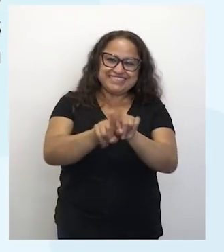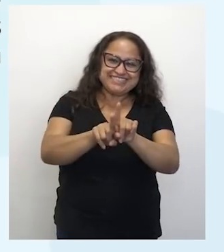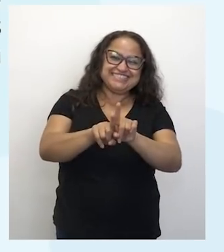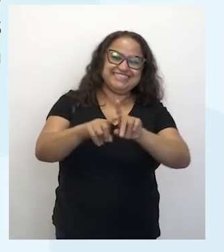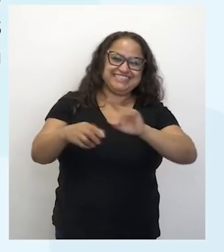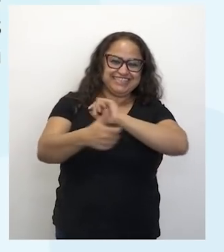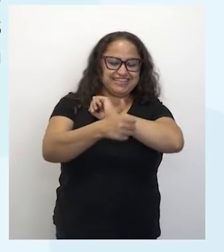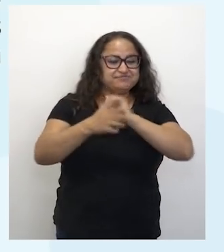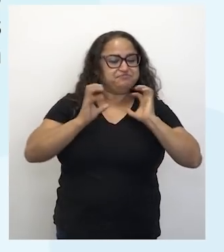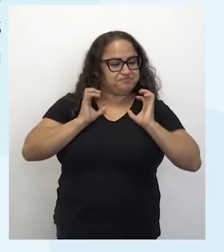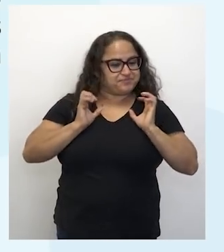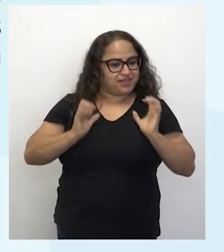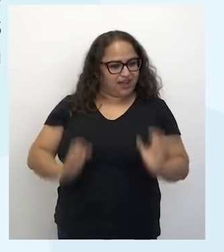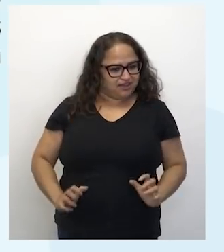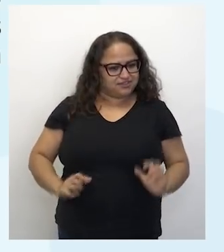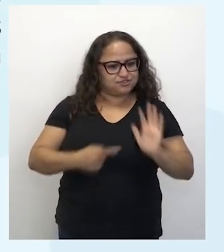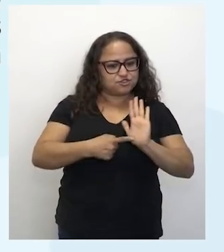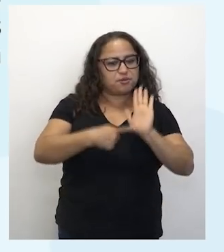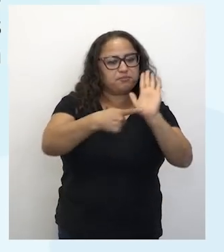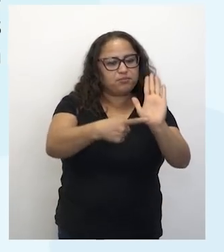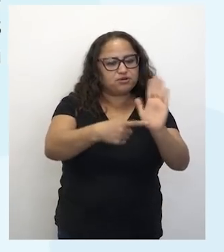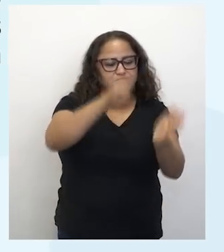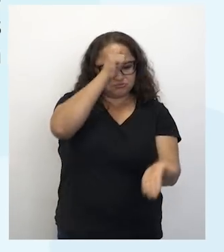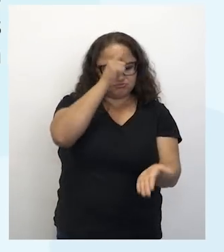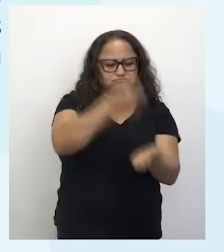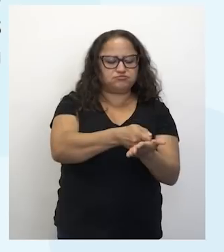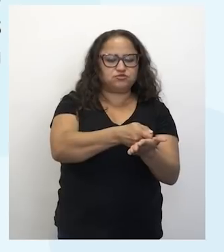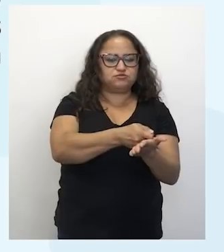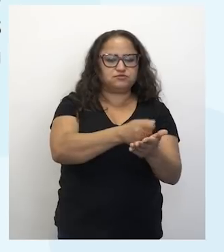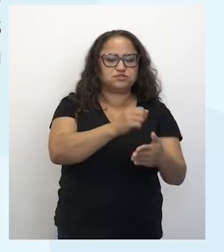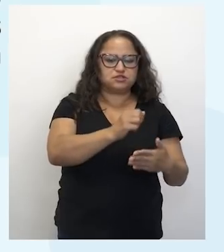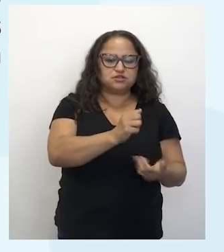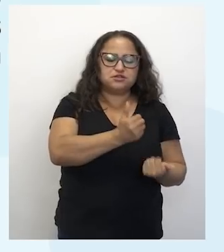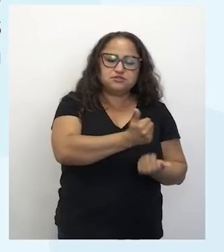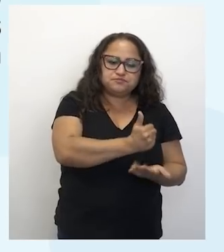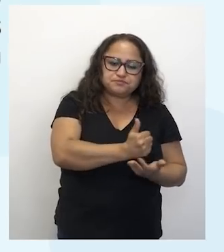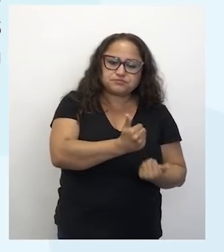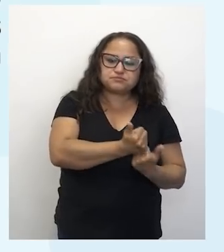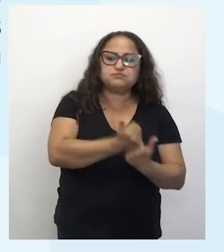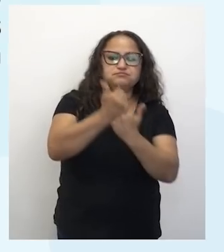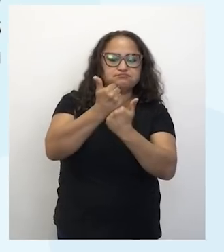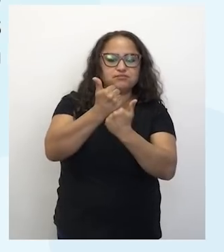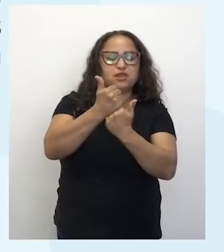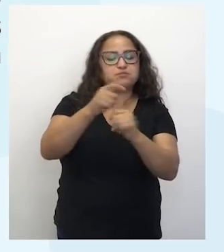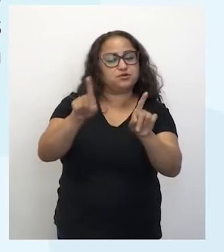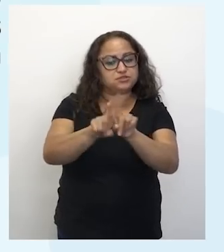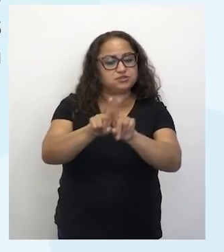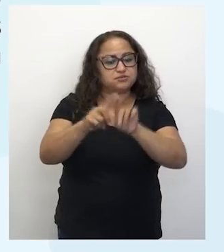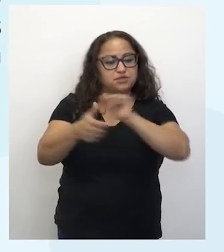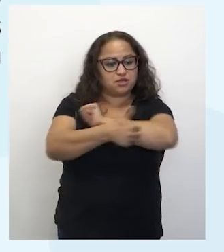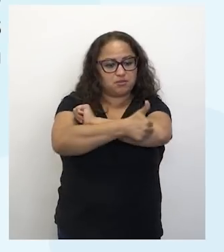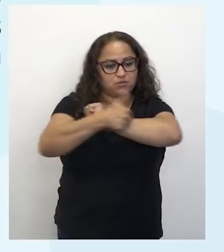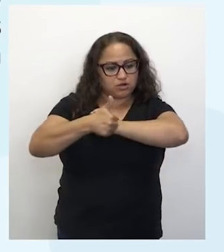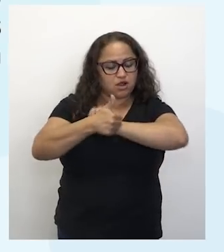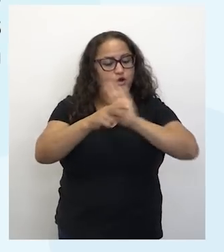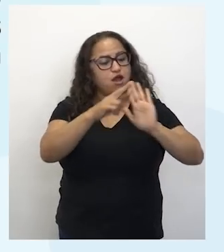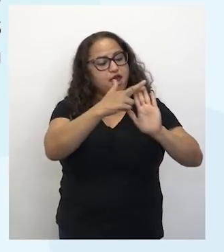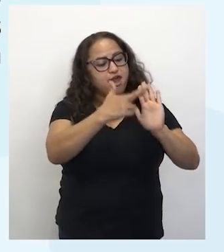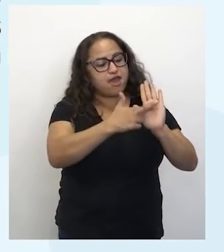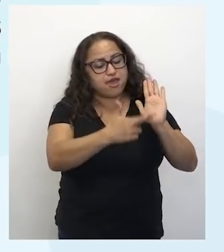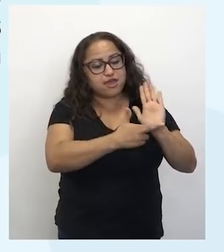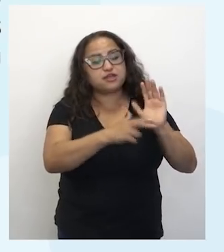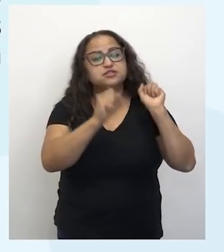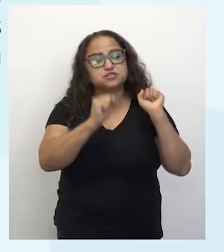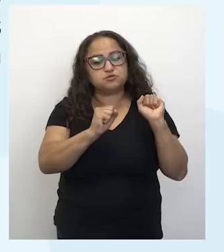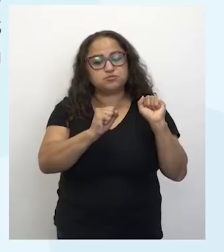ética justifica e apoia a moral, encontrando regras que efetivamente podem servir para todas